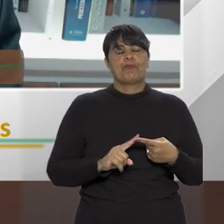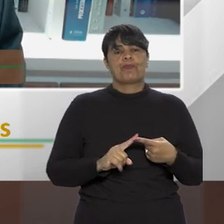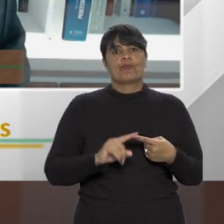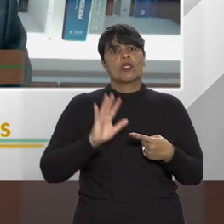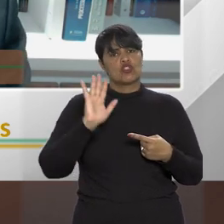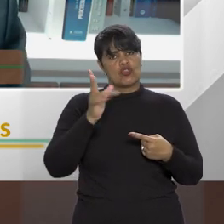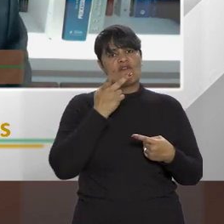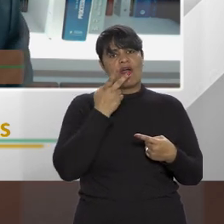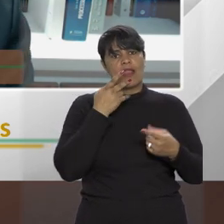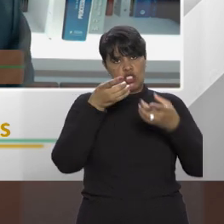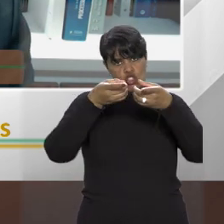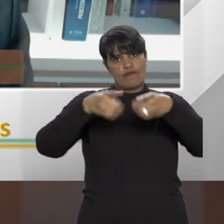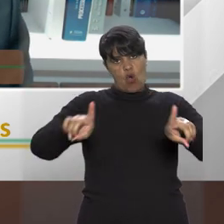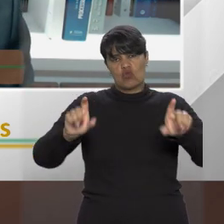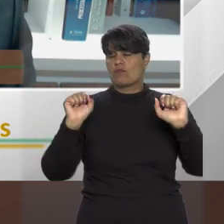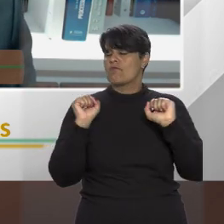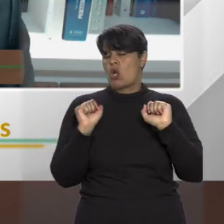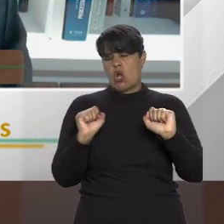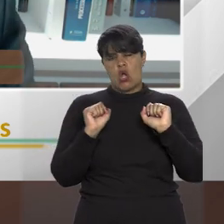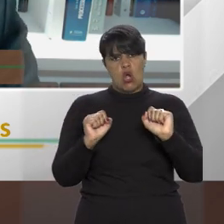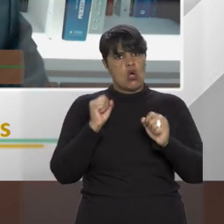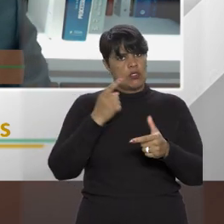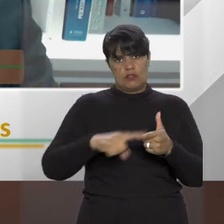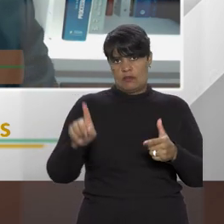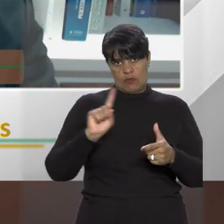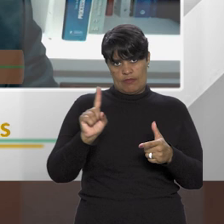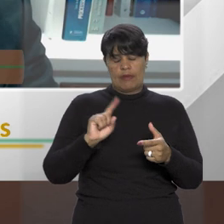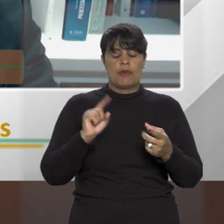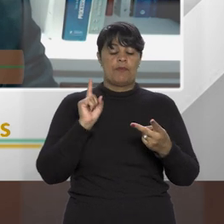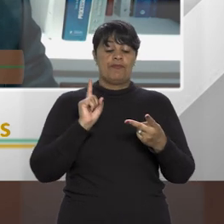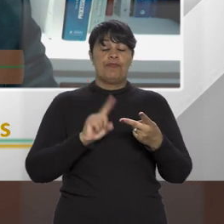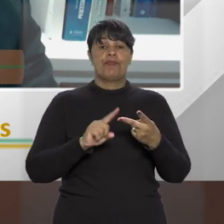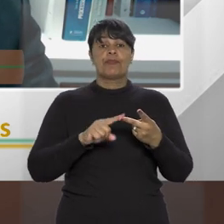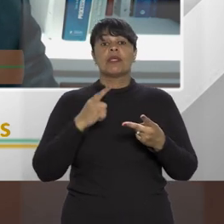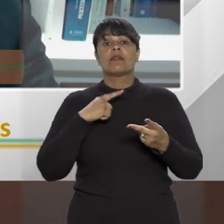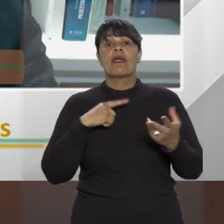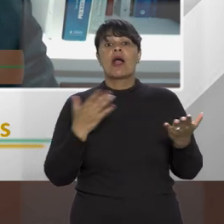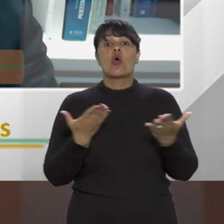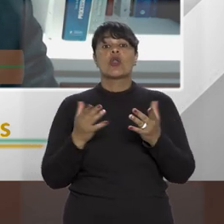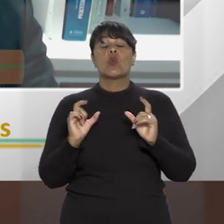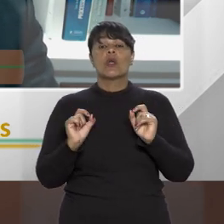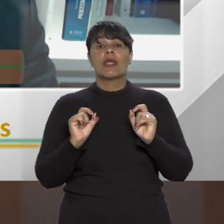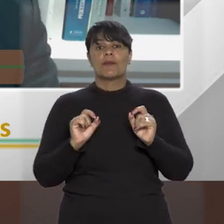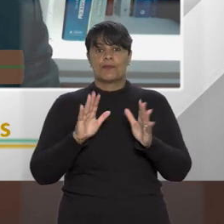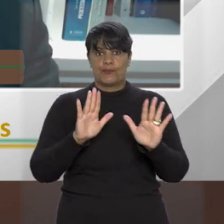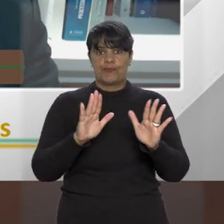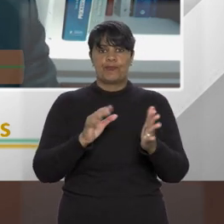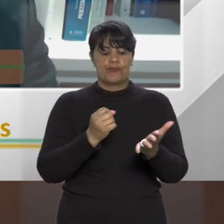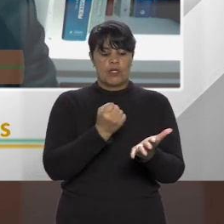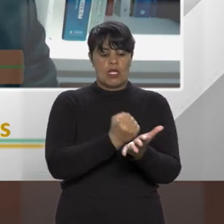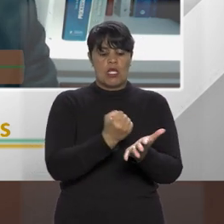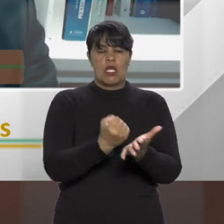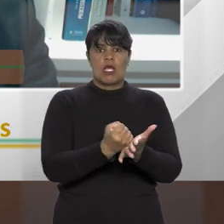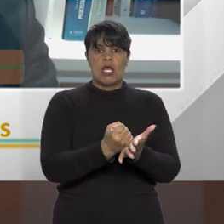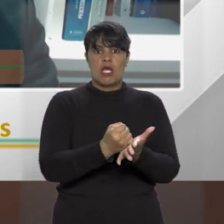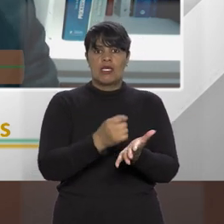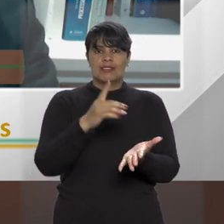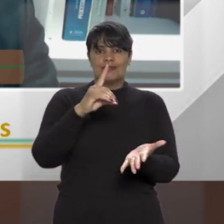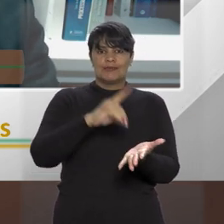mais recentemente. Reticação de registro civil, artigo 110 da Lei 6.573, com redação pela